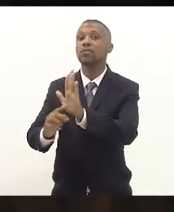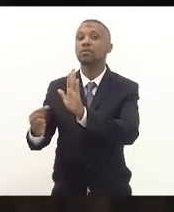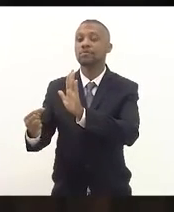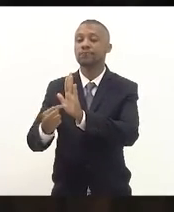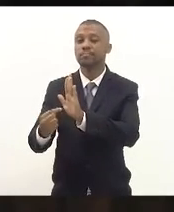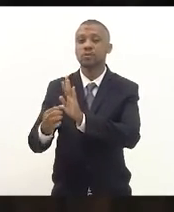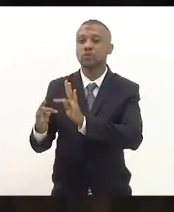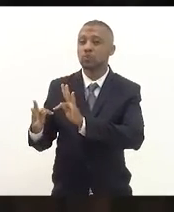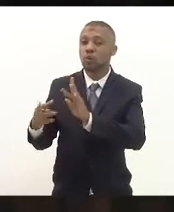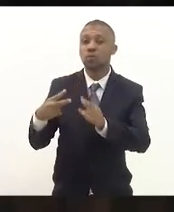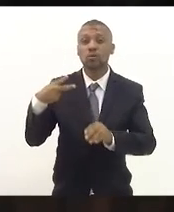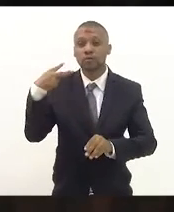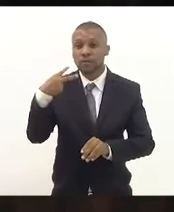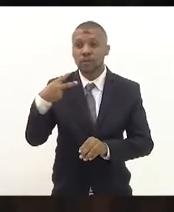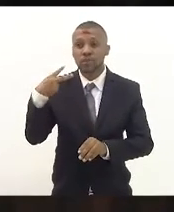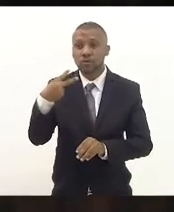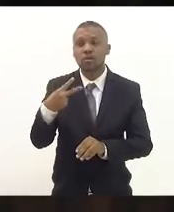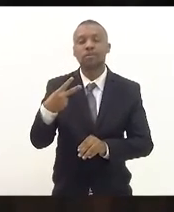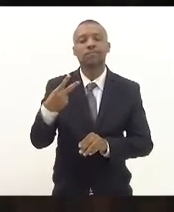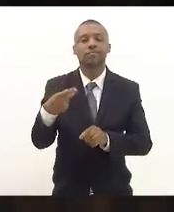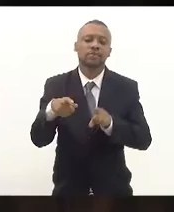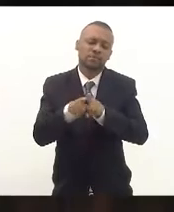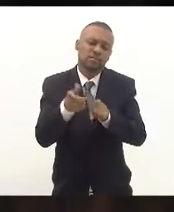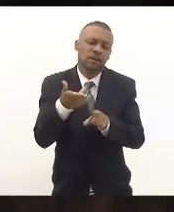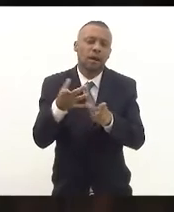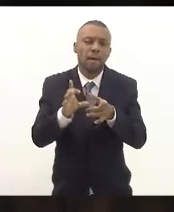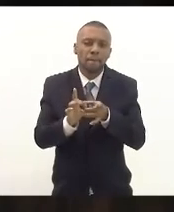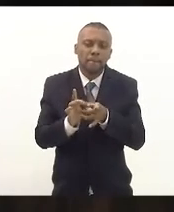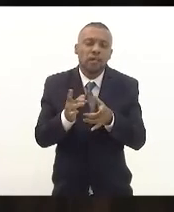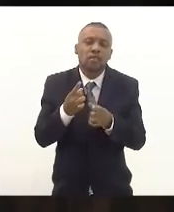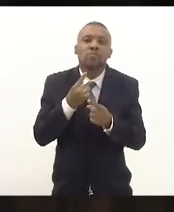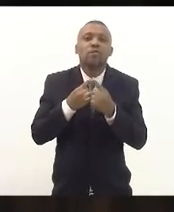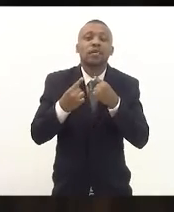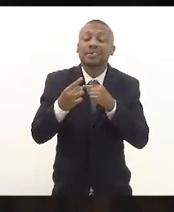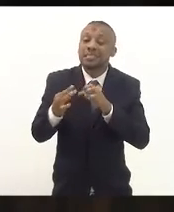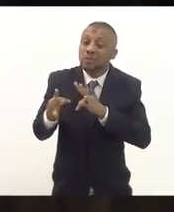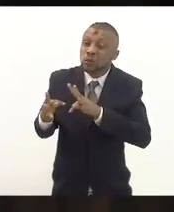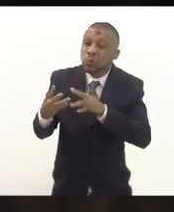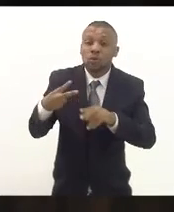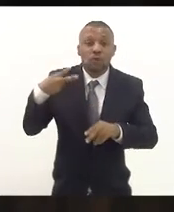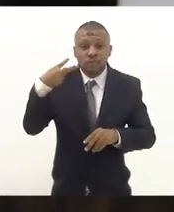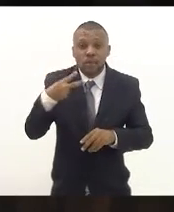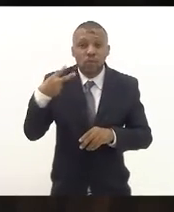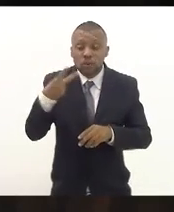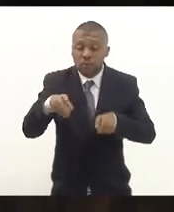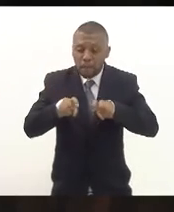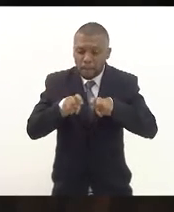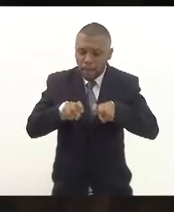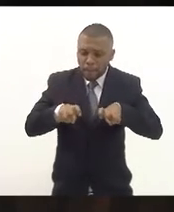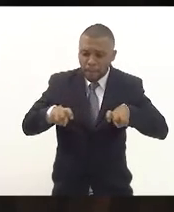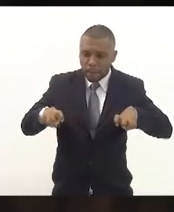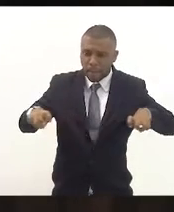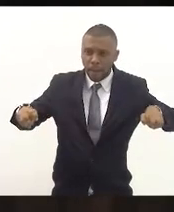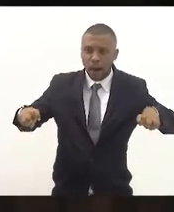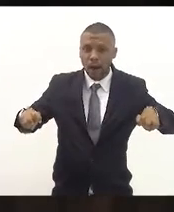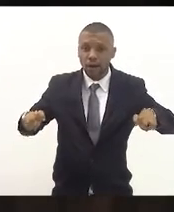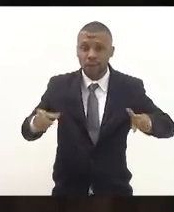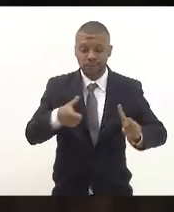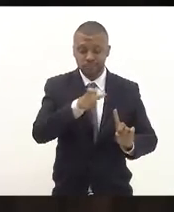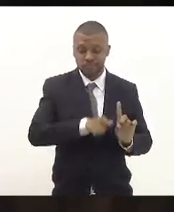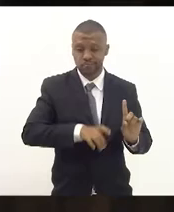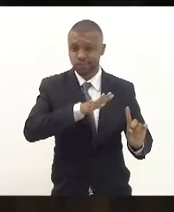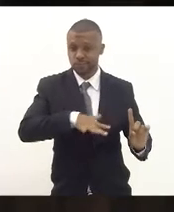todos os vereadores a minha vontade é de colocar todos vereadores aqui ao lado do